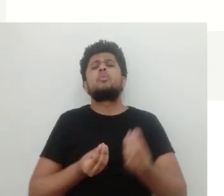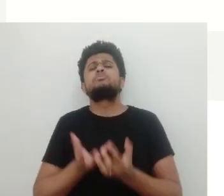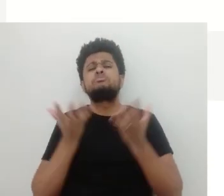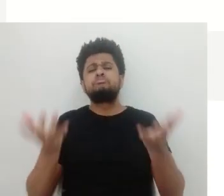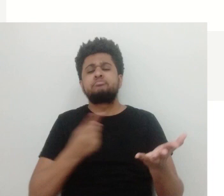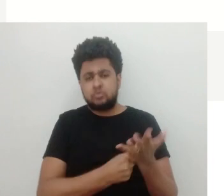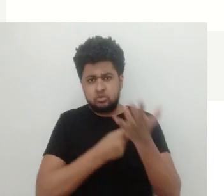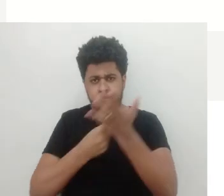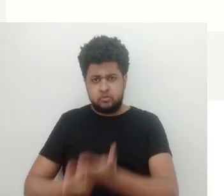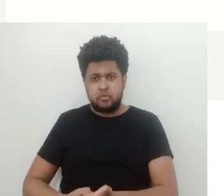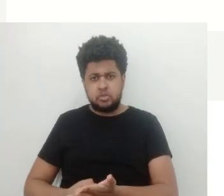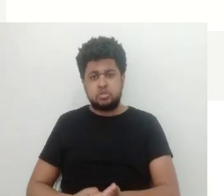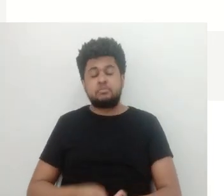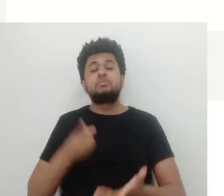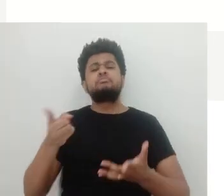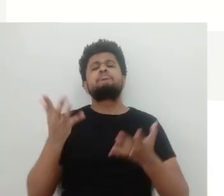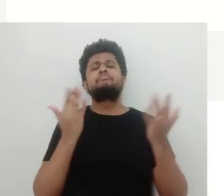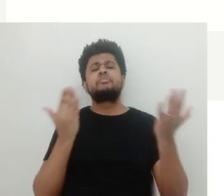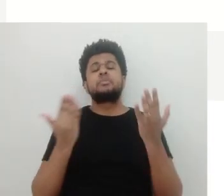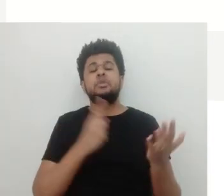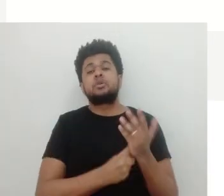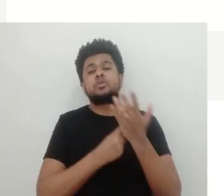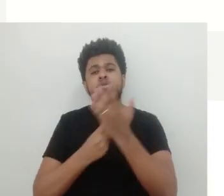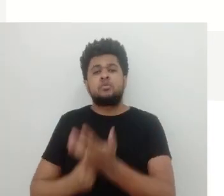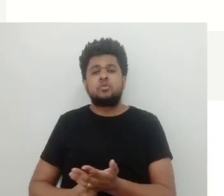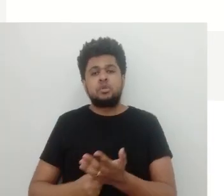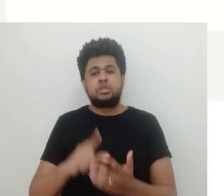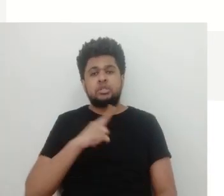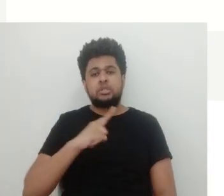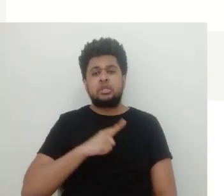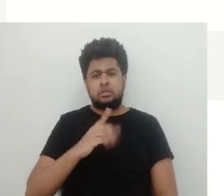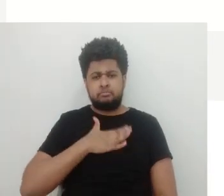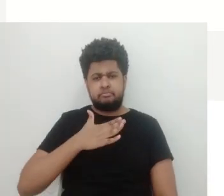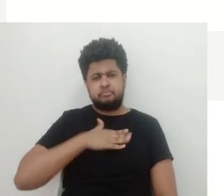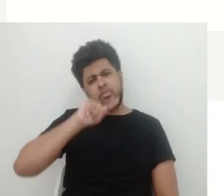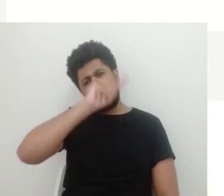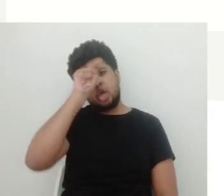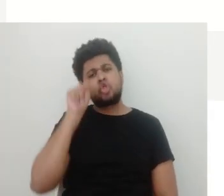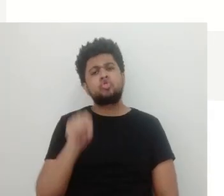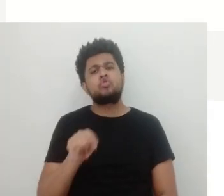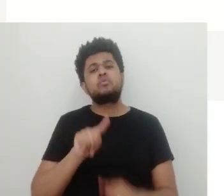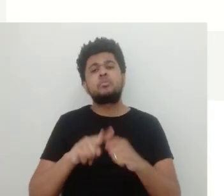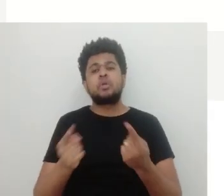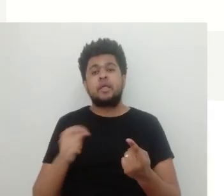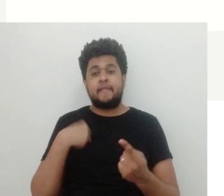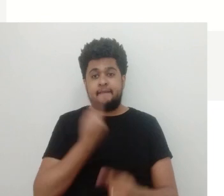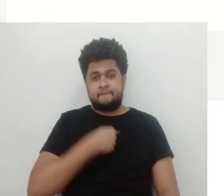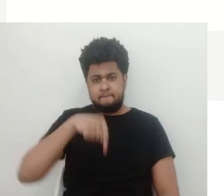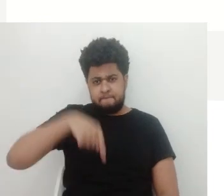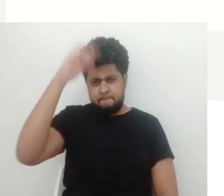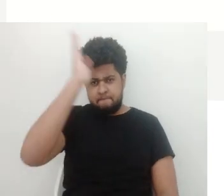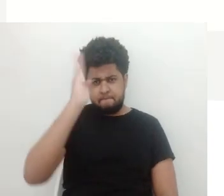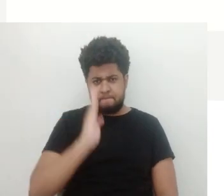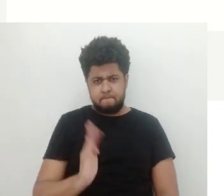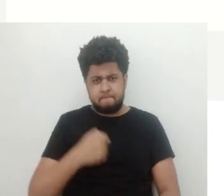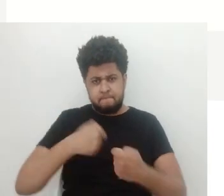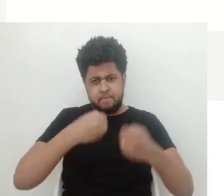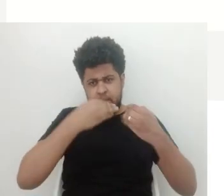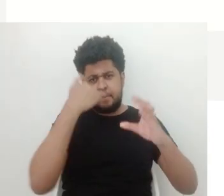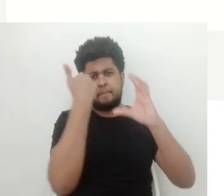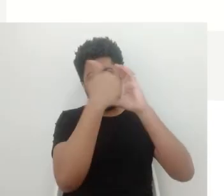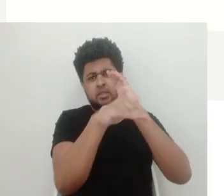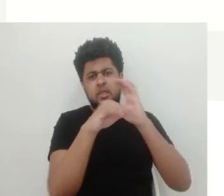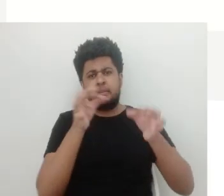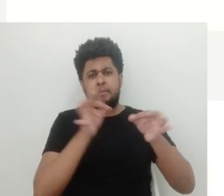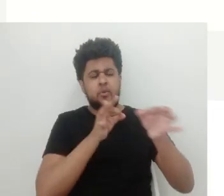fomento, CNPq, para tentar ganhar alguma bolsa que não virá, a gente tem que escolher de antemão se manda para antropologia, para história da